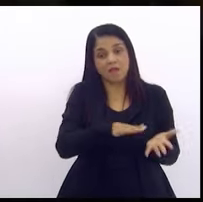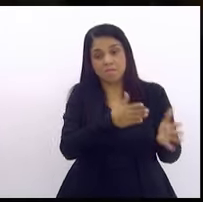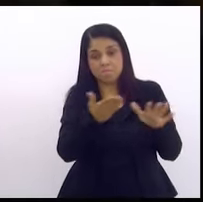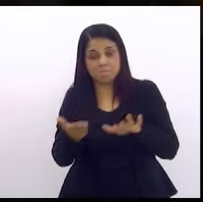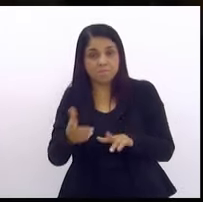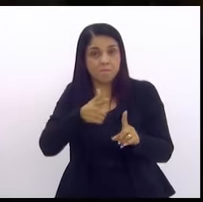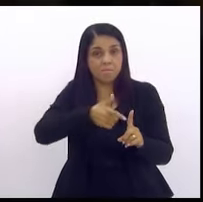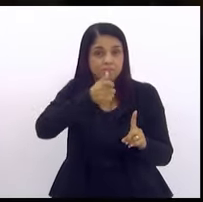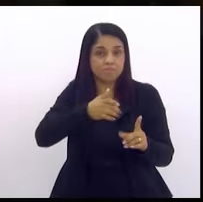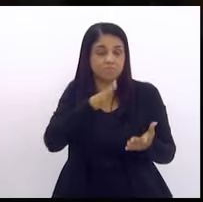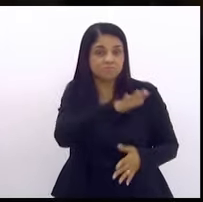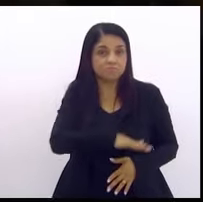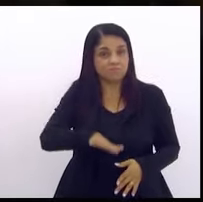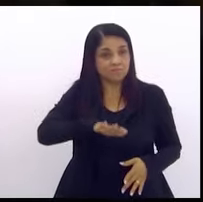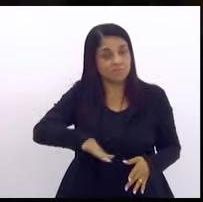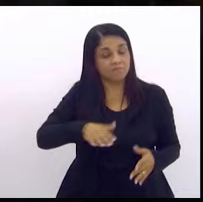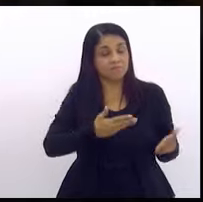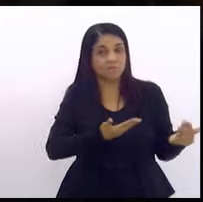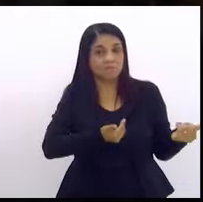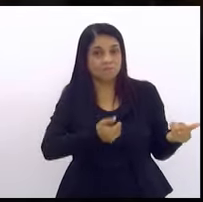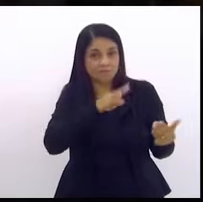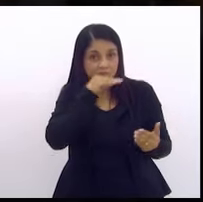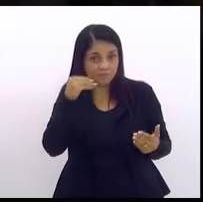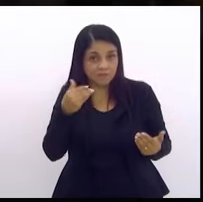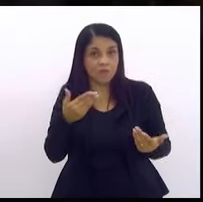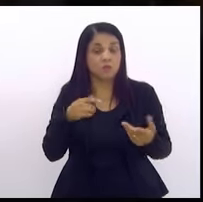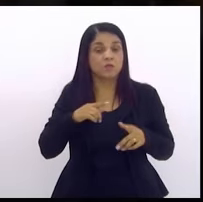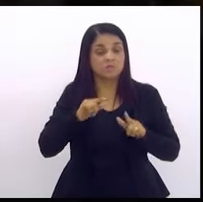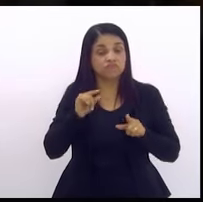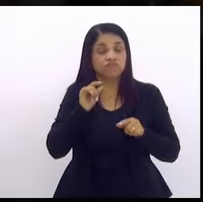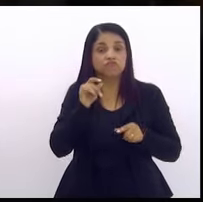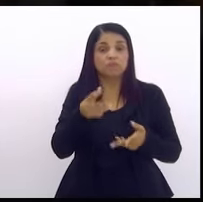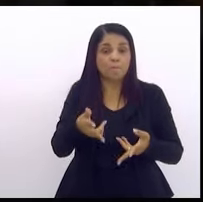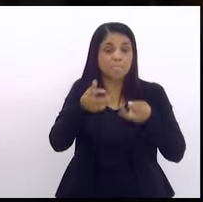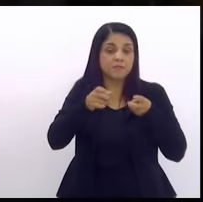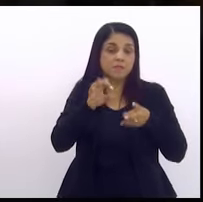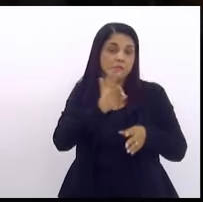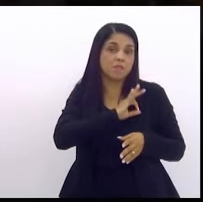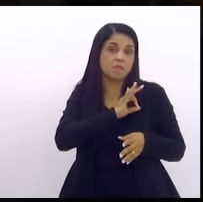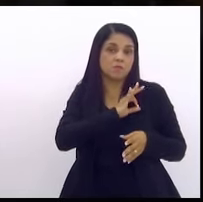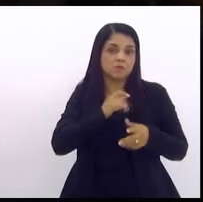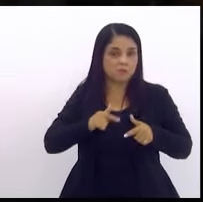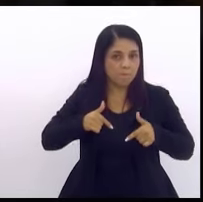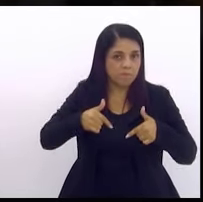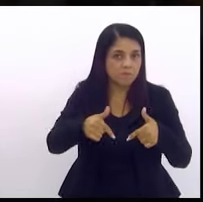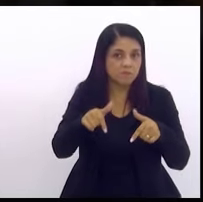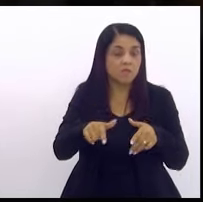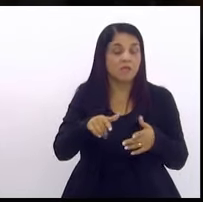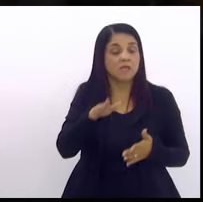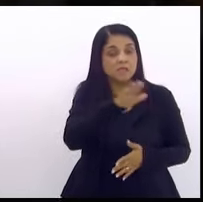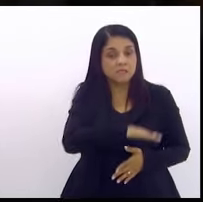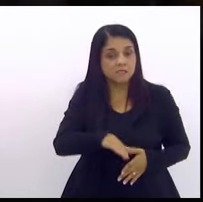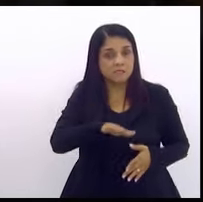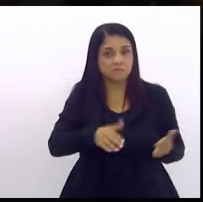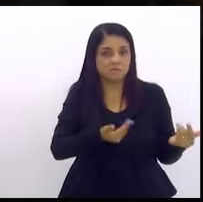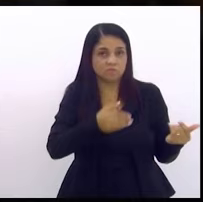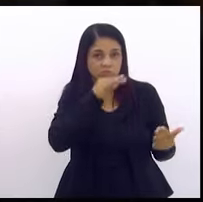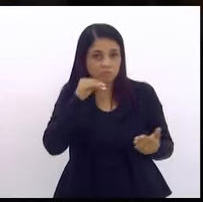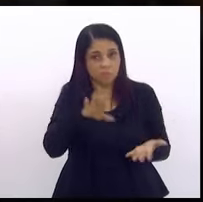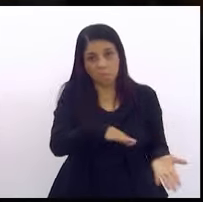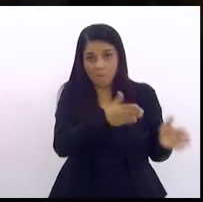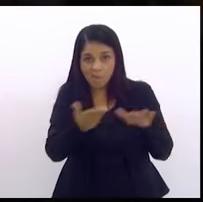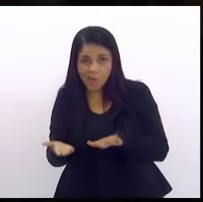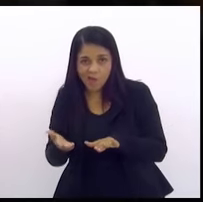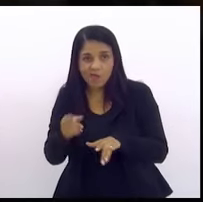crianças e adolescentes, o que a gente vê nas ações policiais, onde crianças e adolescentes pretos morrem, é